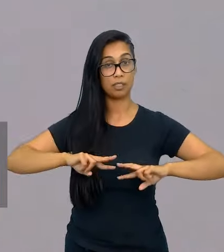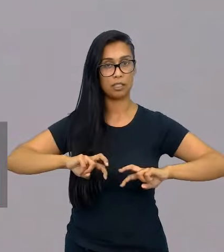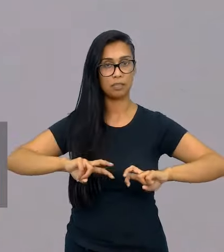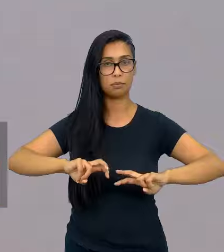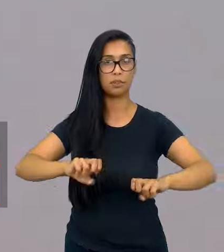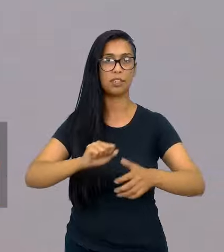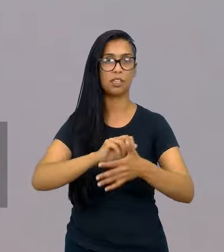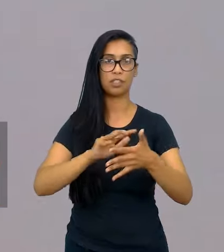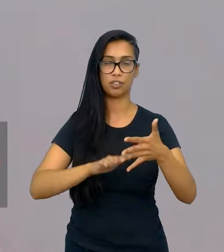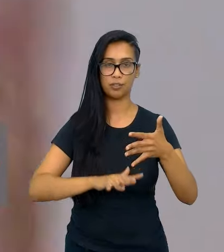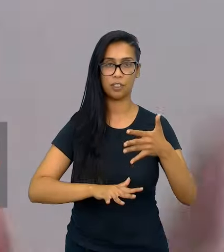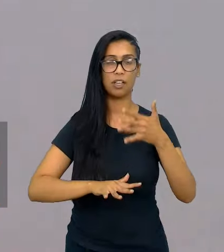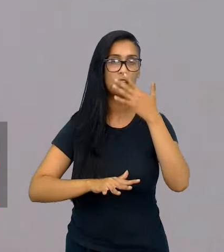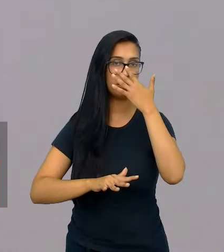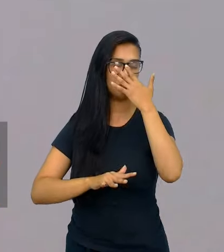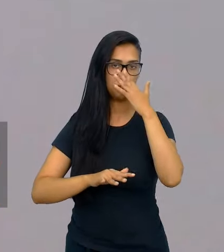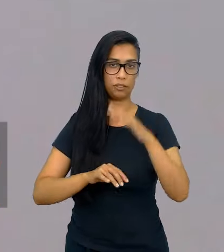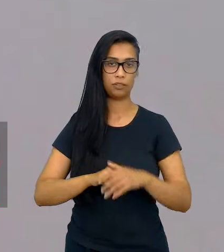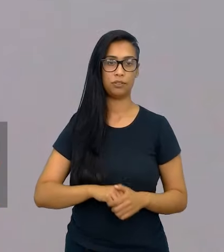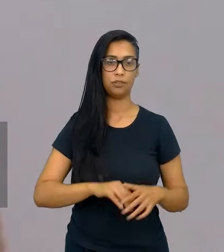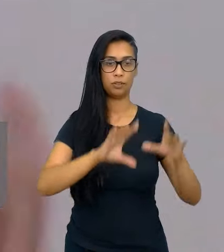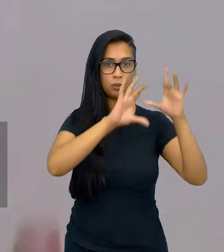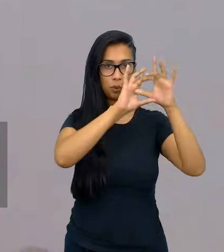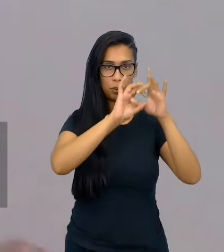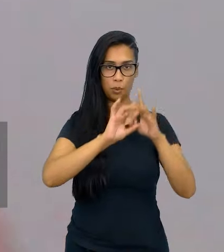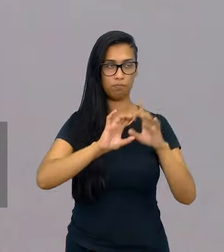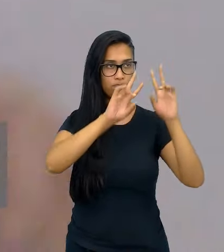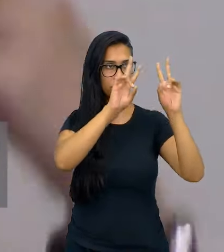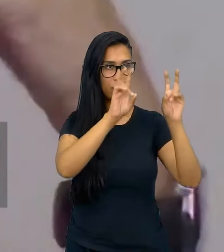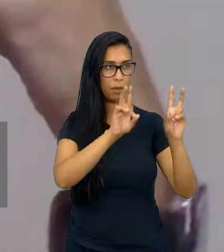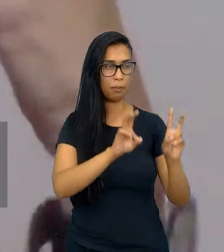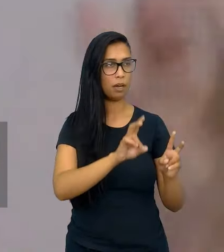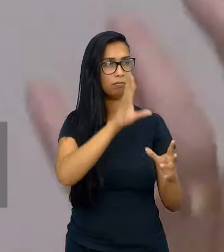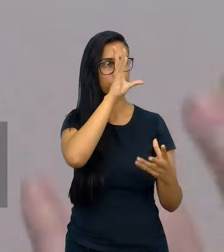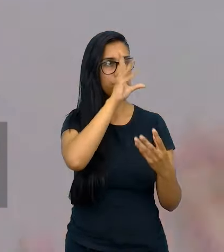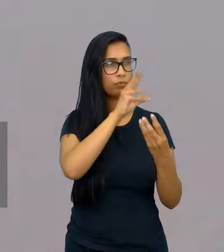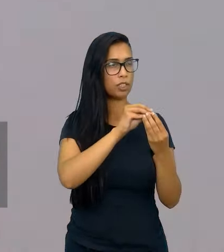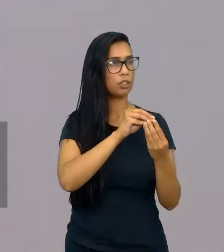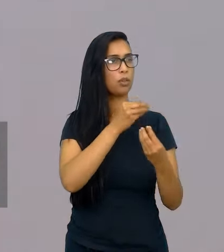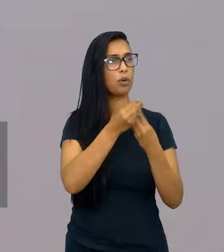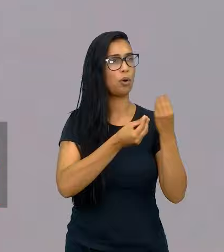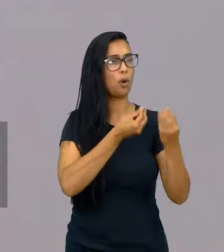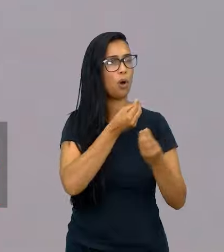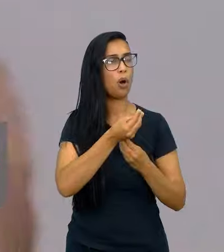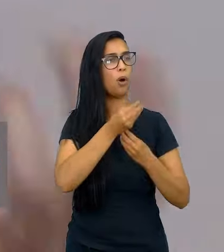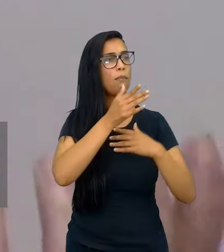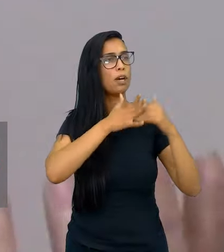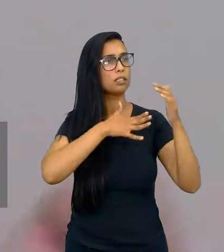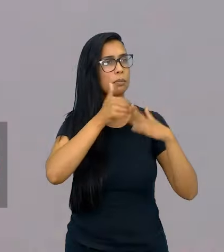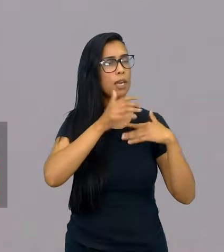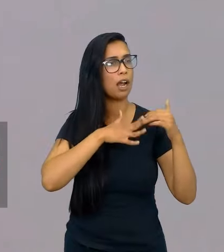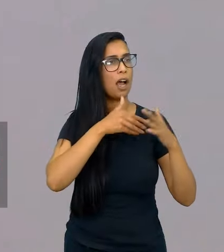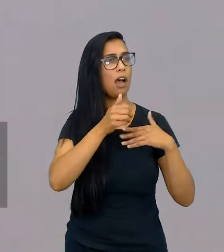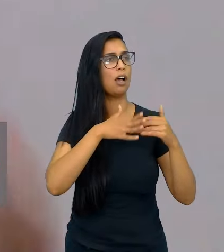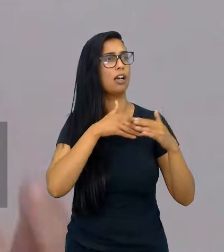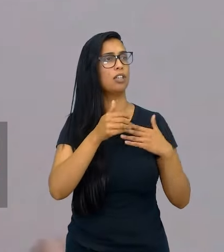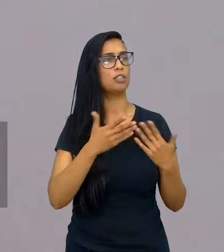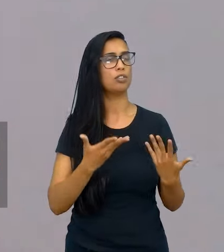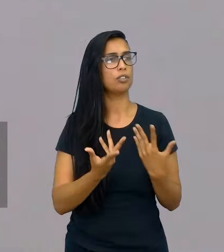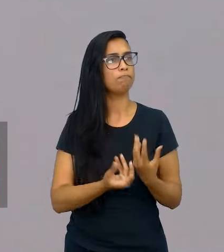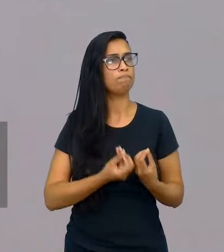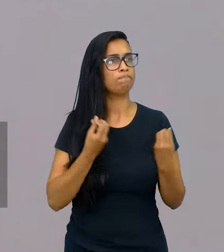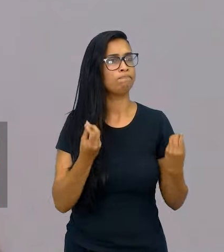atividades dentro de toda a sequência, sempre pensando quais são as habilidades envolvidas, como